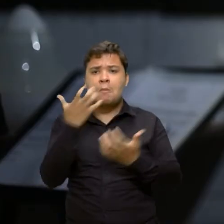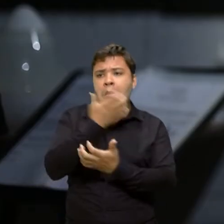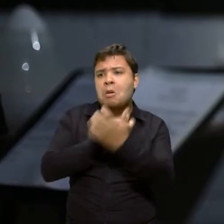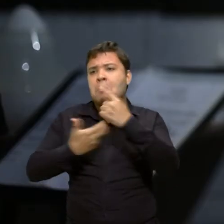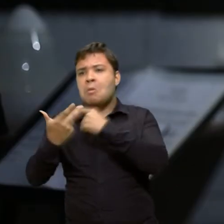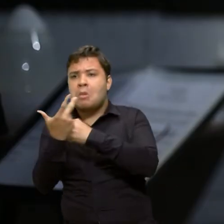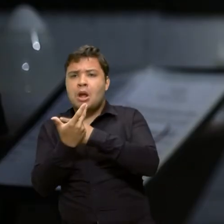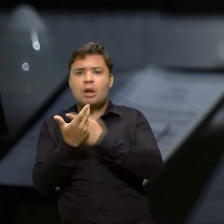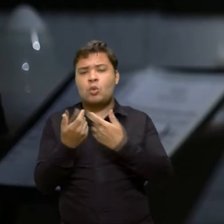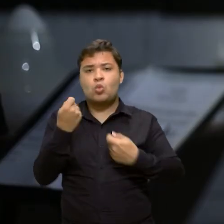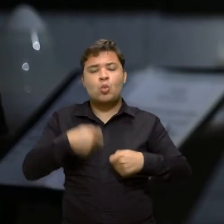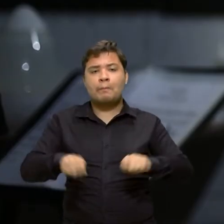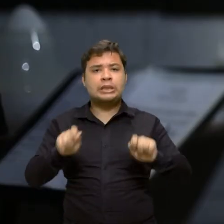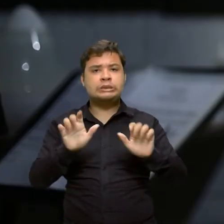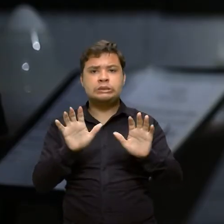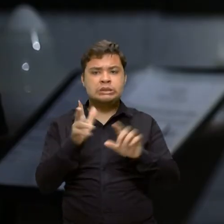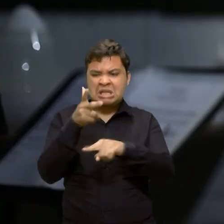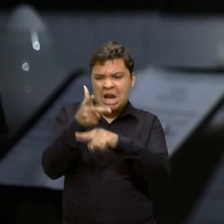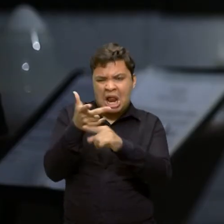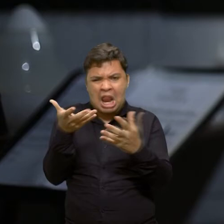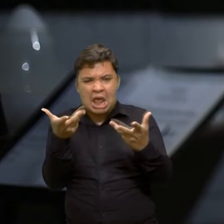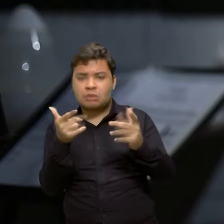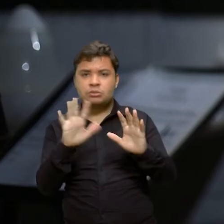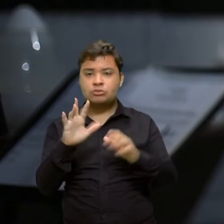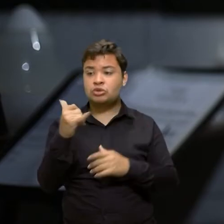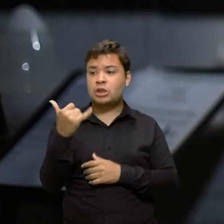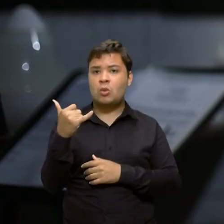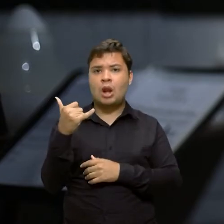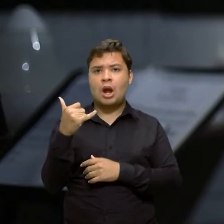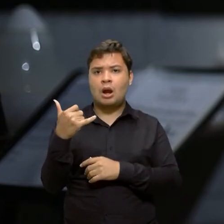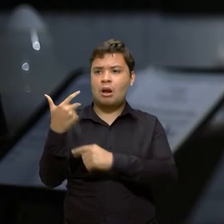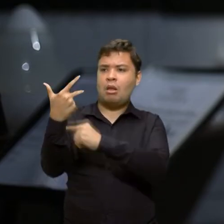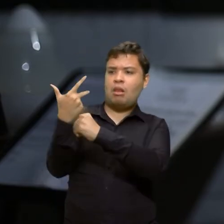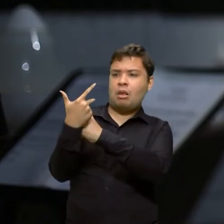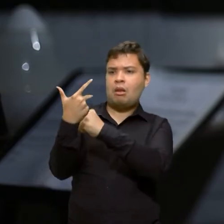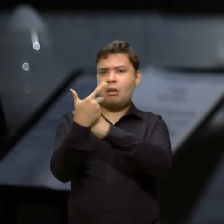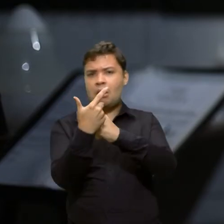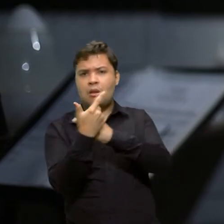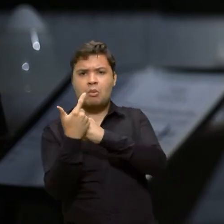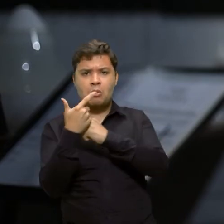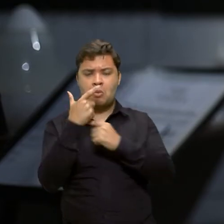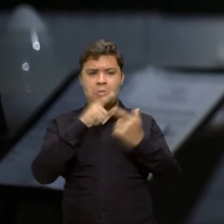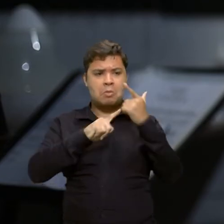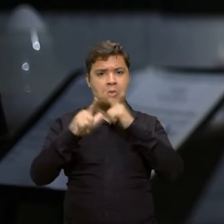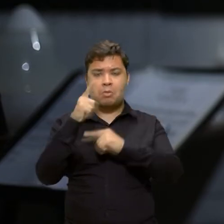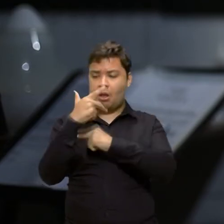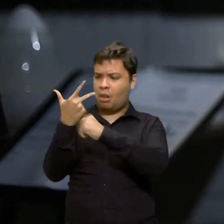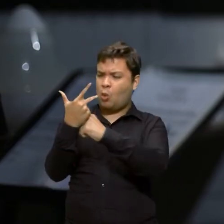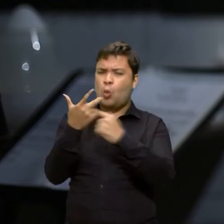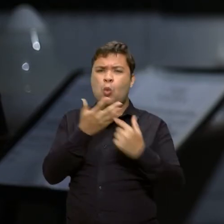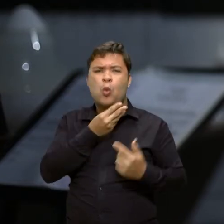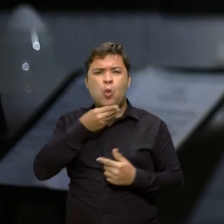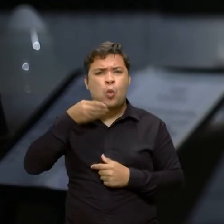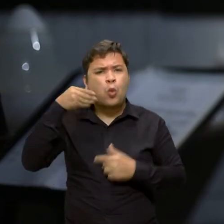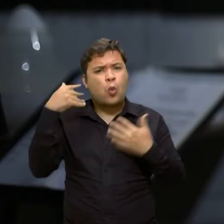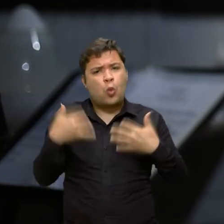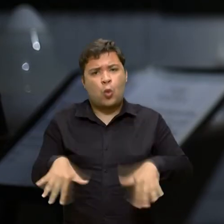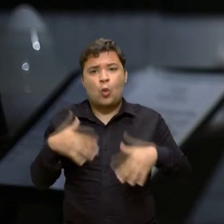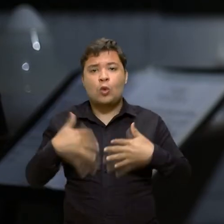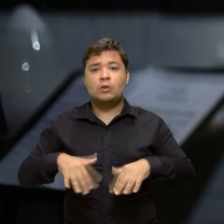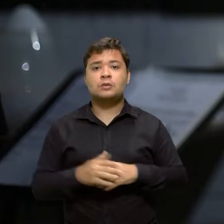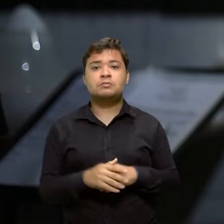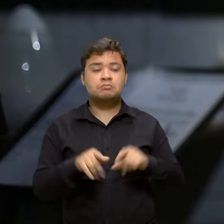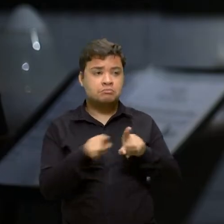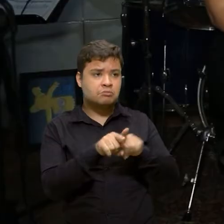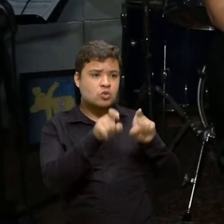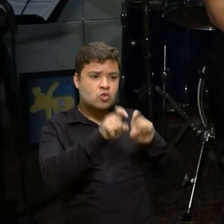gente não precisa de uma câmera profissional, você tem uma câmera de celular, você coloca no tripé, você grava aqui, você grava em alta